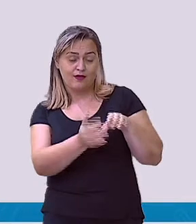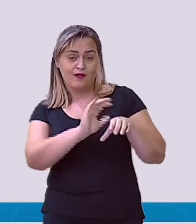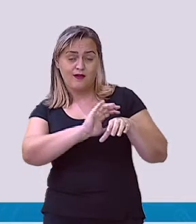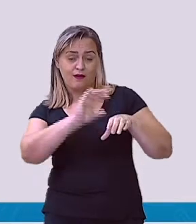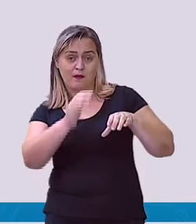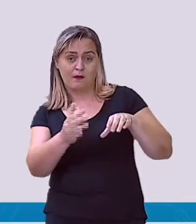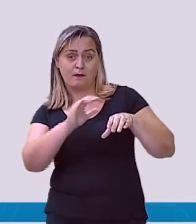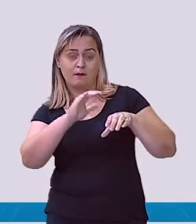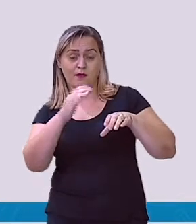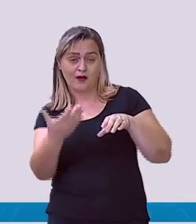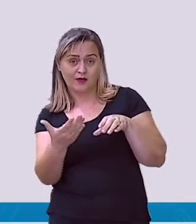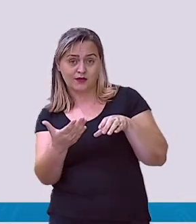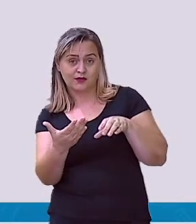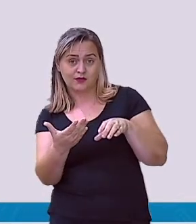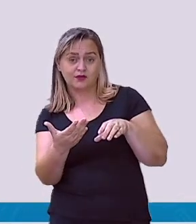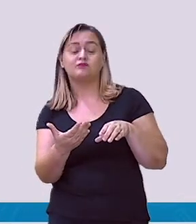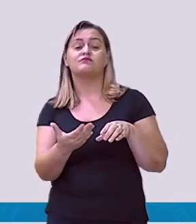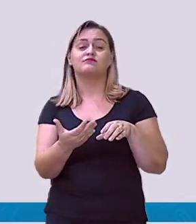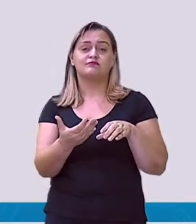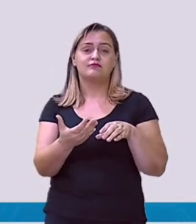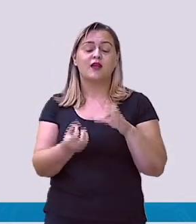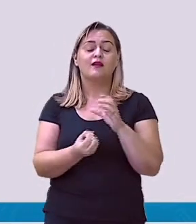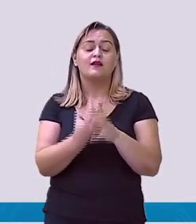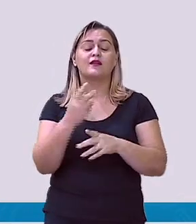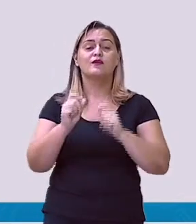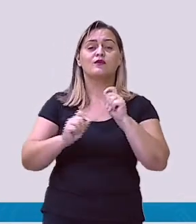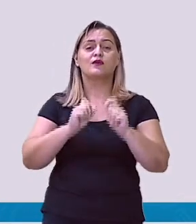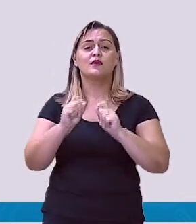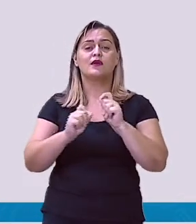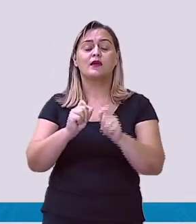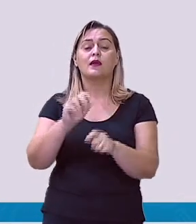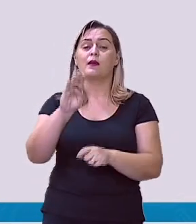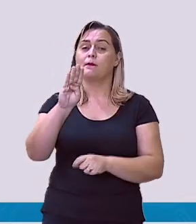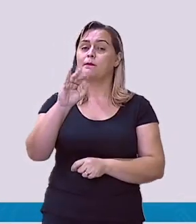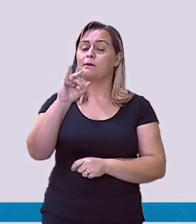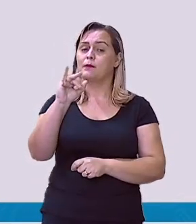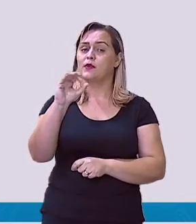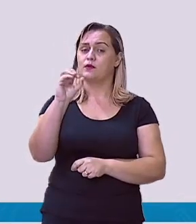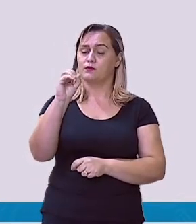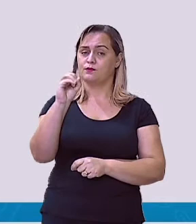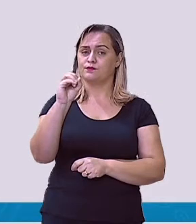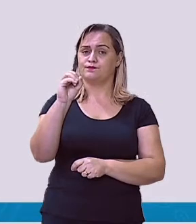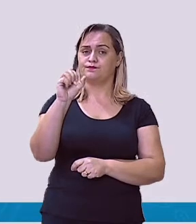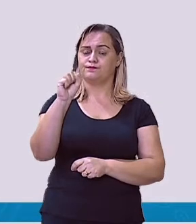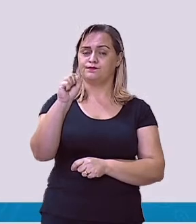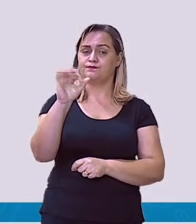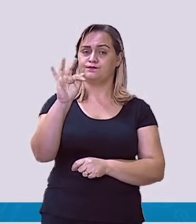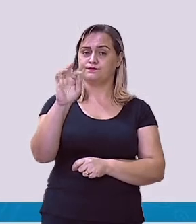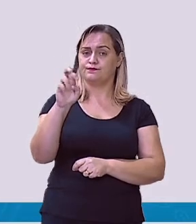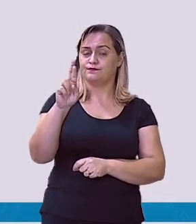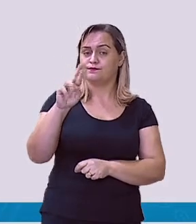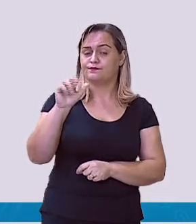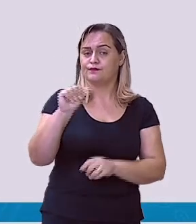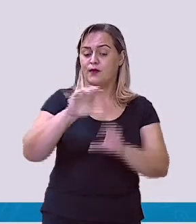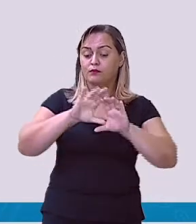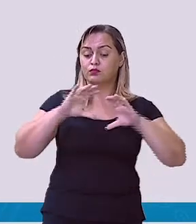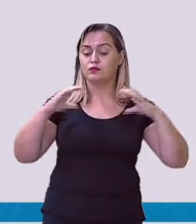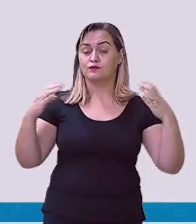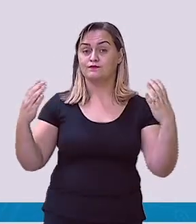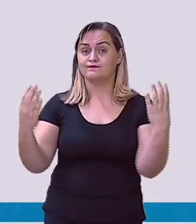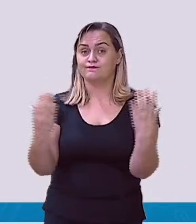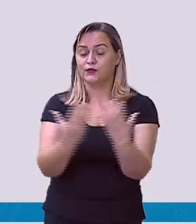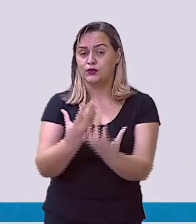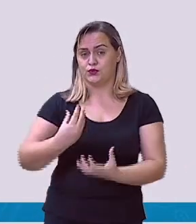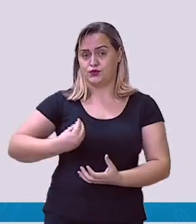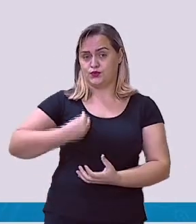dão origem à biosfera. Por serem interdependentes, a modificação em um dos